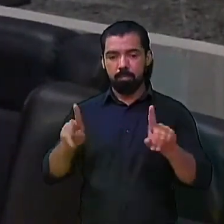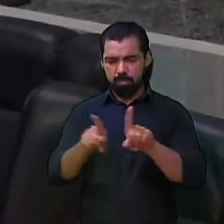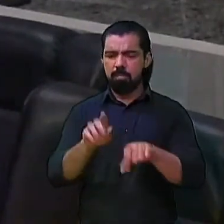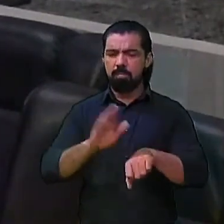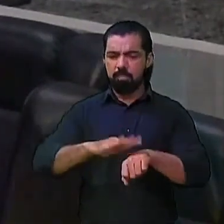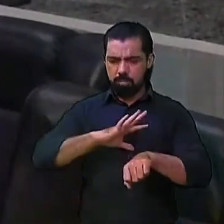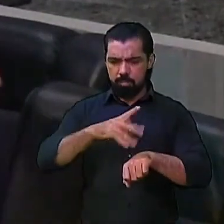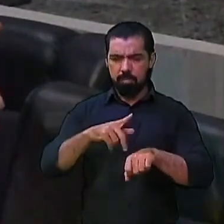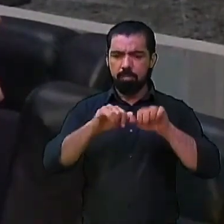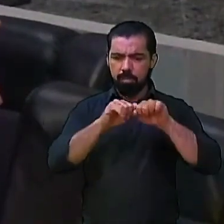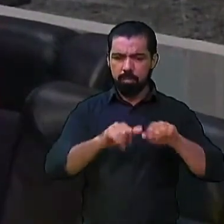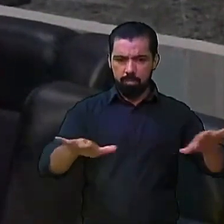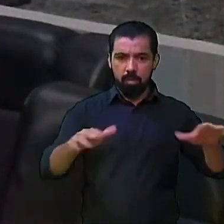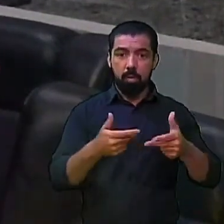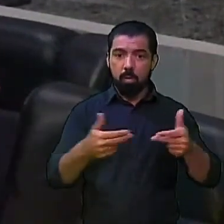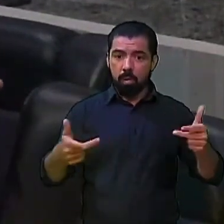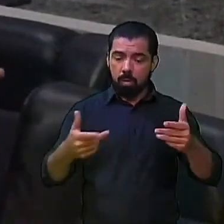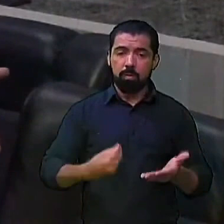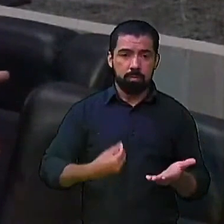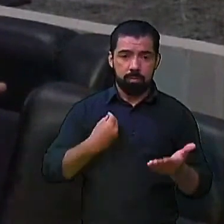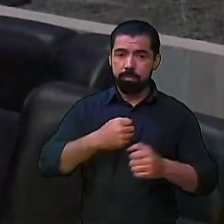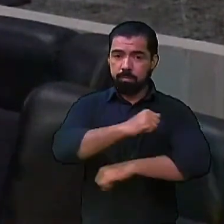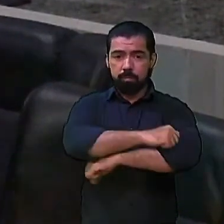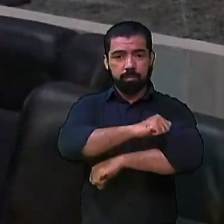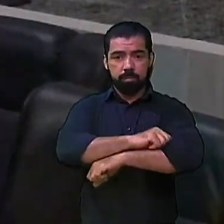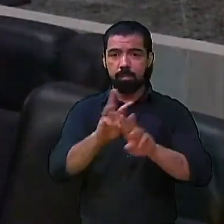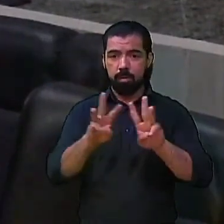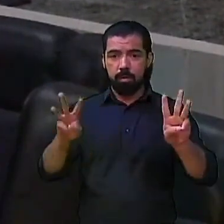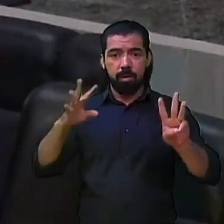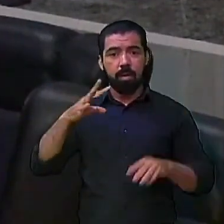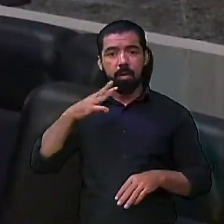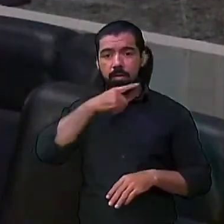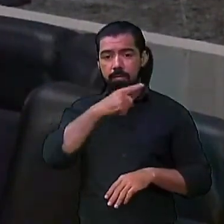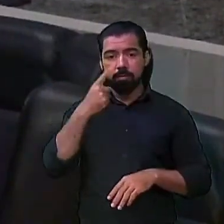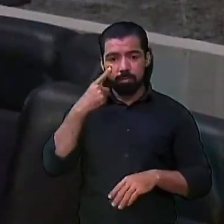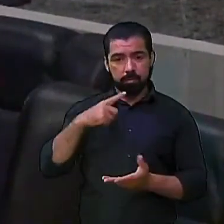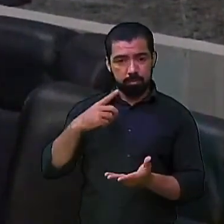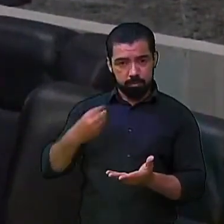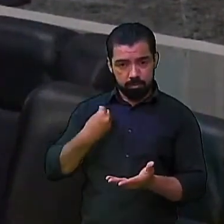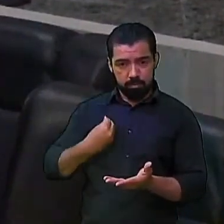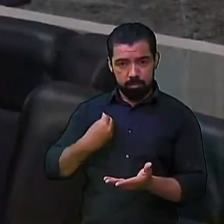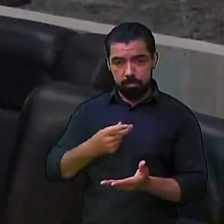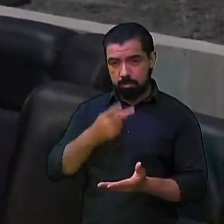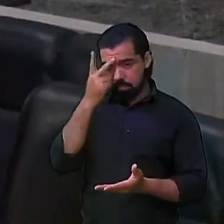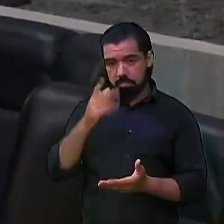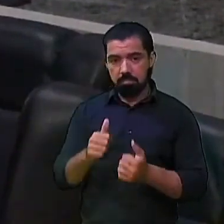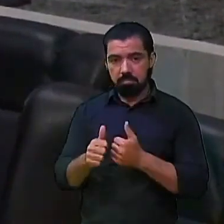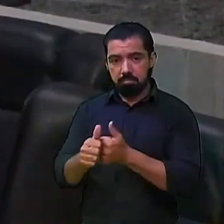o que está, inclusive, no portal da transparência. Mas como as pessoas